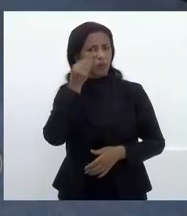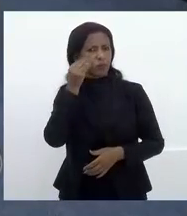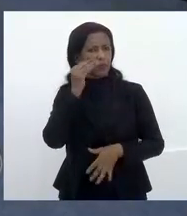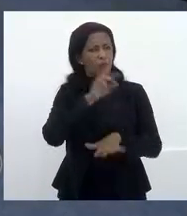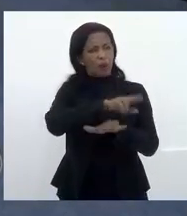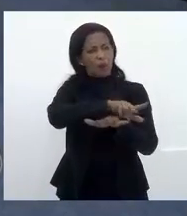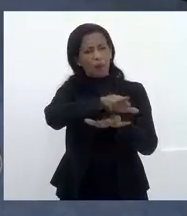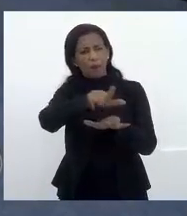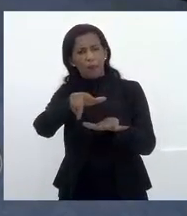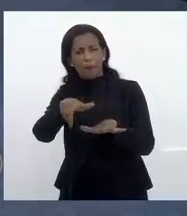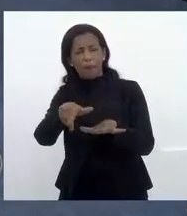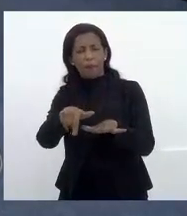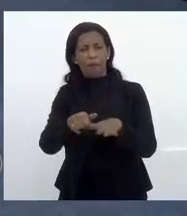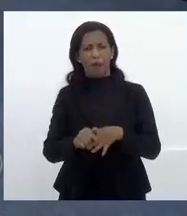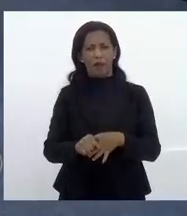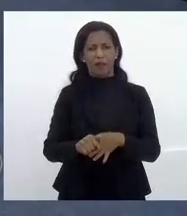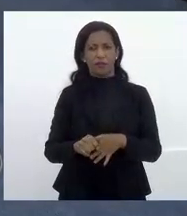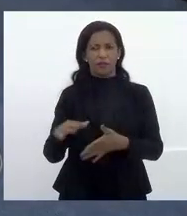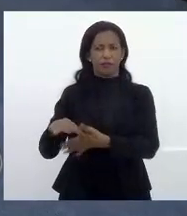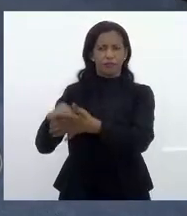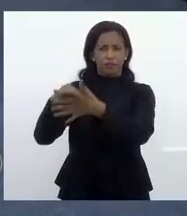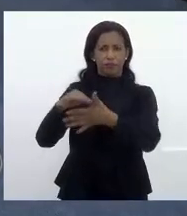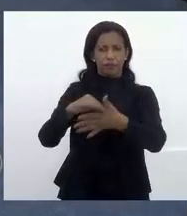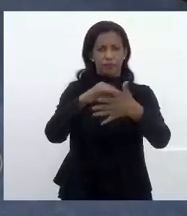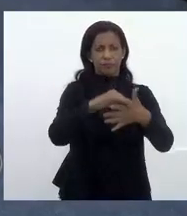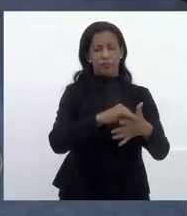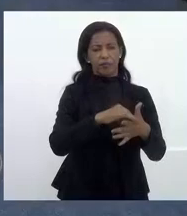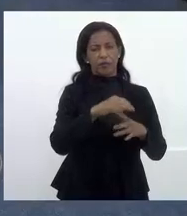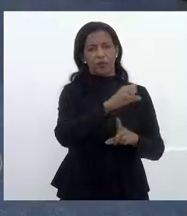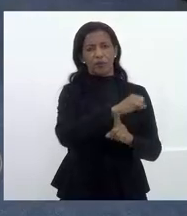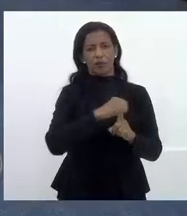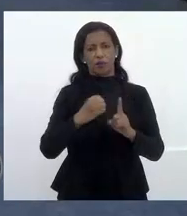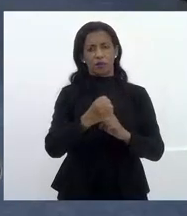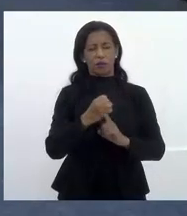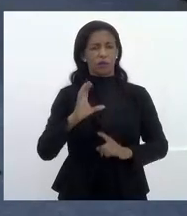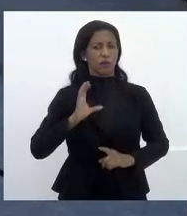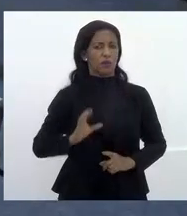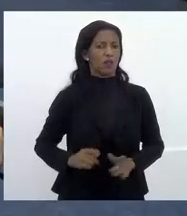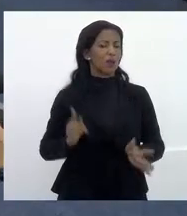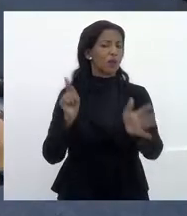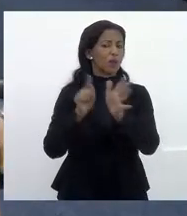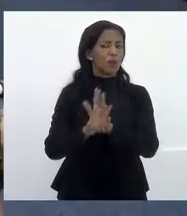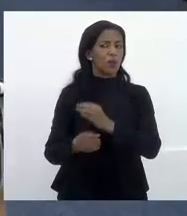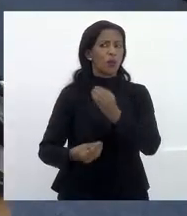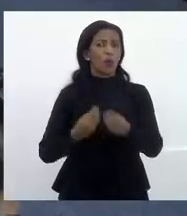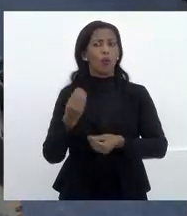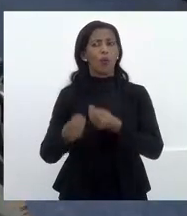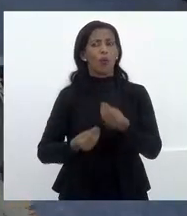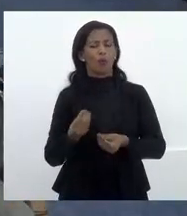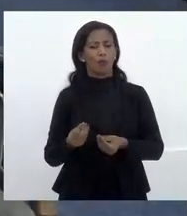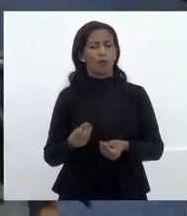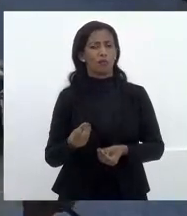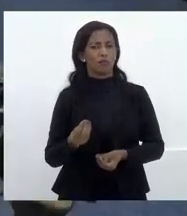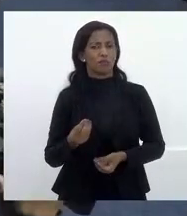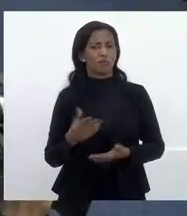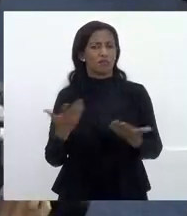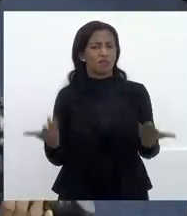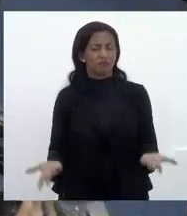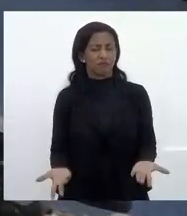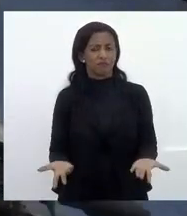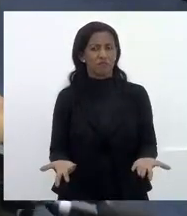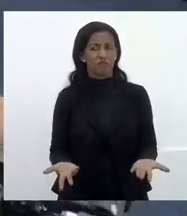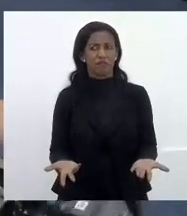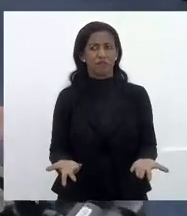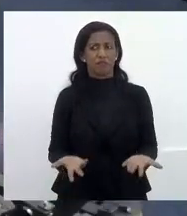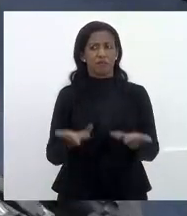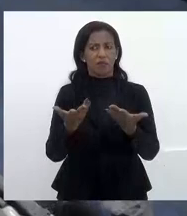várias intervenções da representação da sociedade civil eu pergunto como é que vai ficar como é que